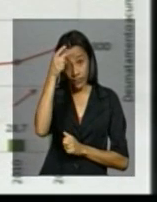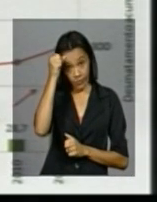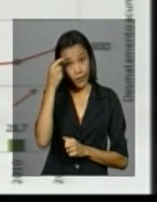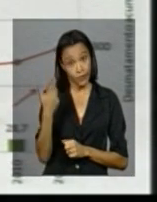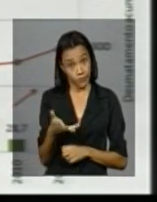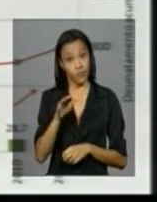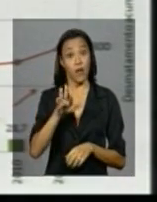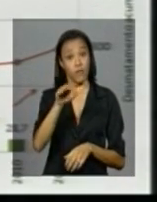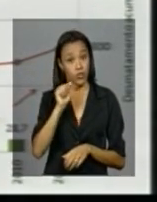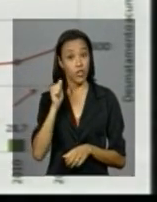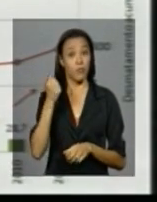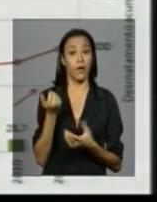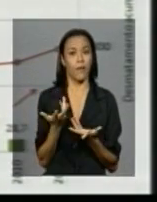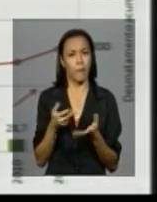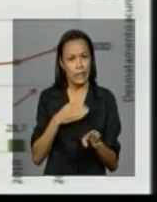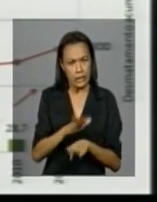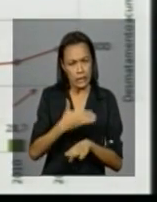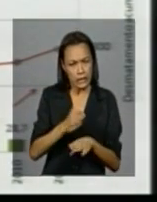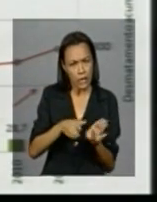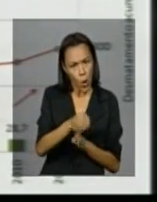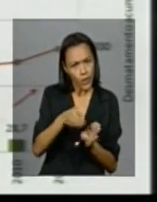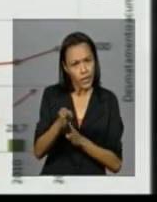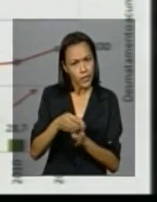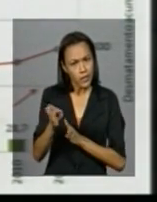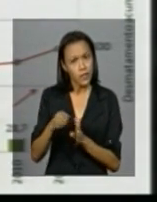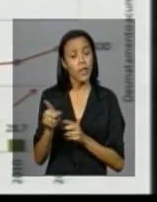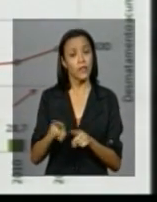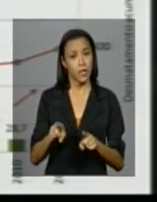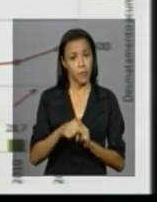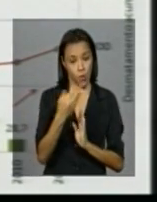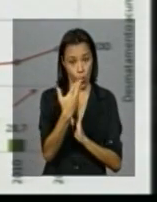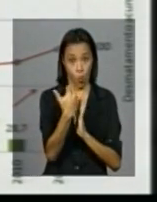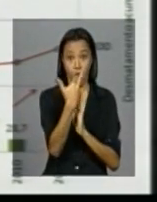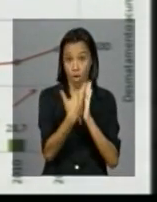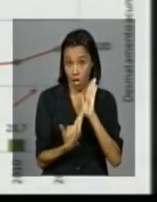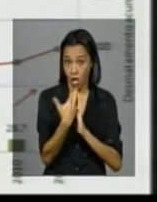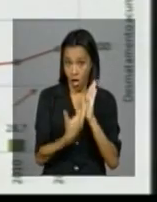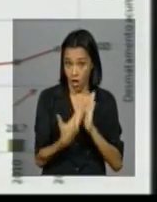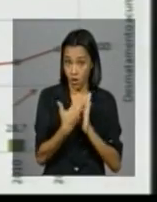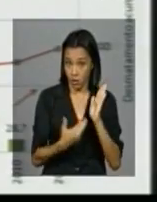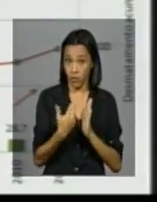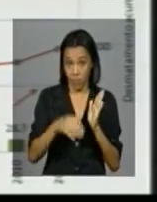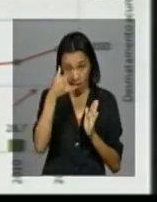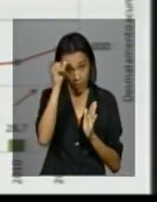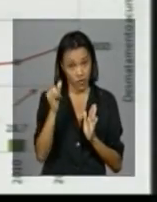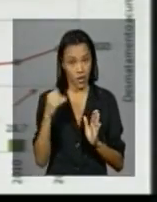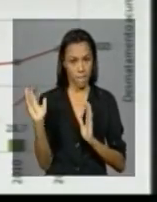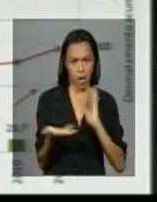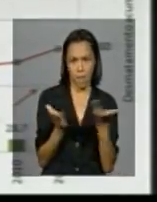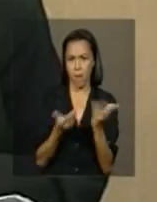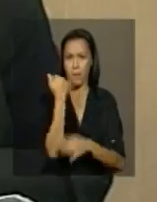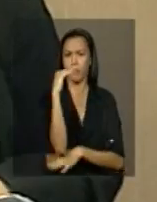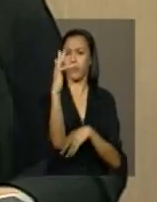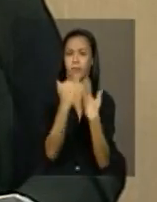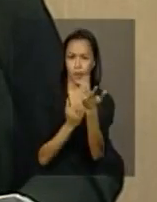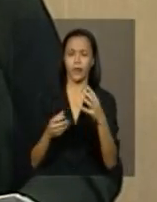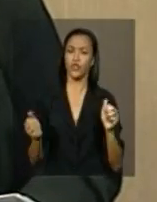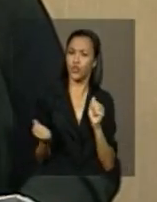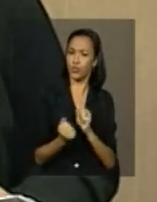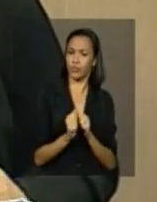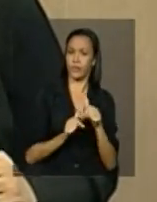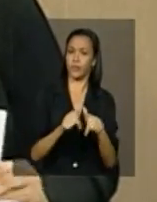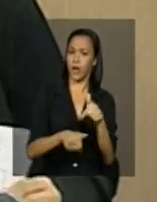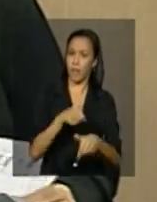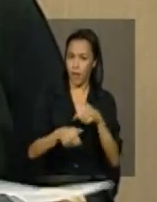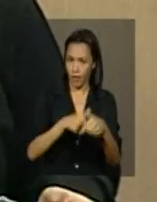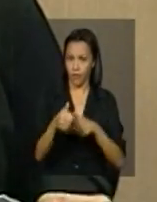faz vamos fazer todo o processo de qualificação com o cadastro abiental Rural E aí vamos L trabalhar juntos para fazer